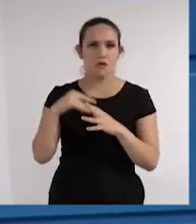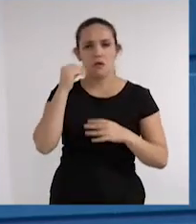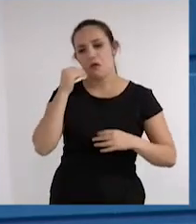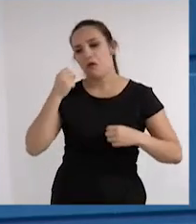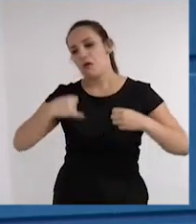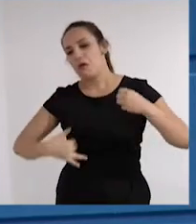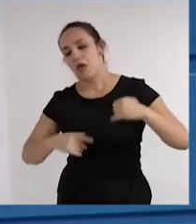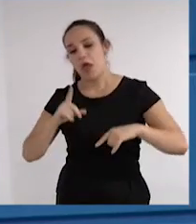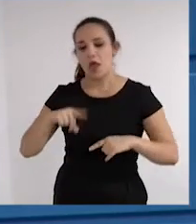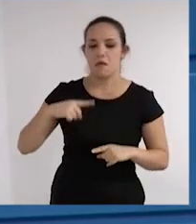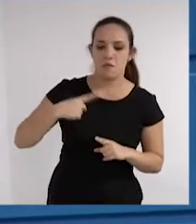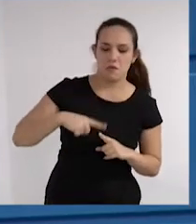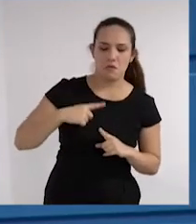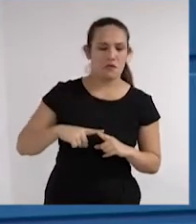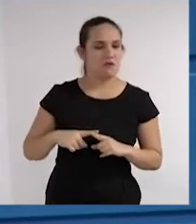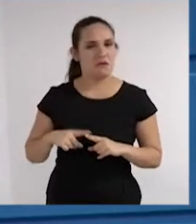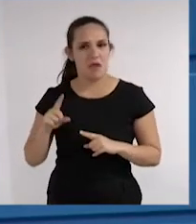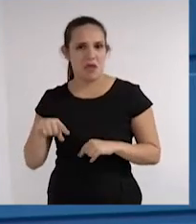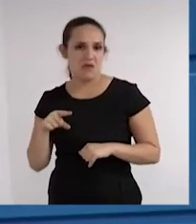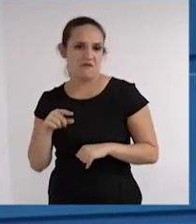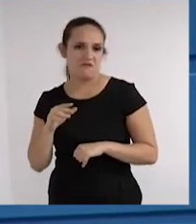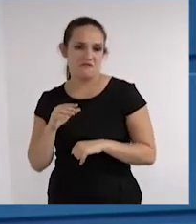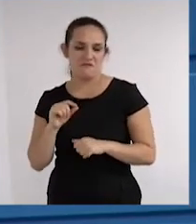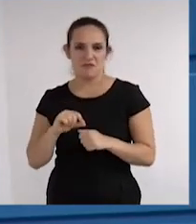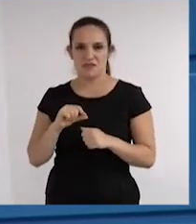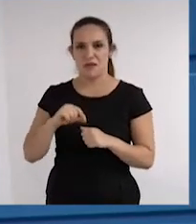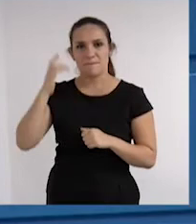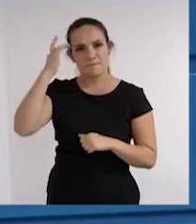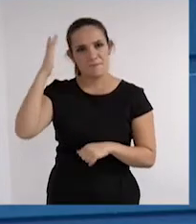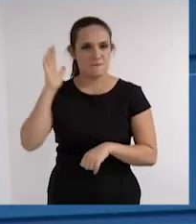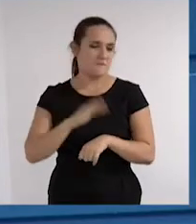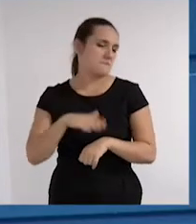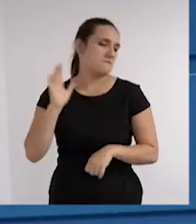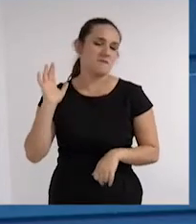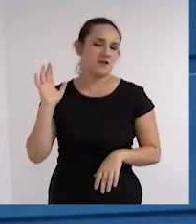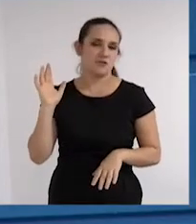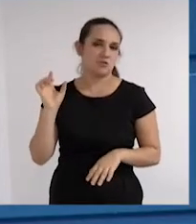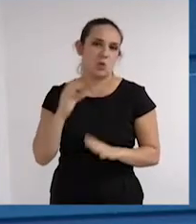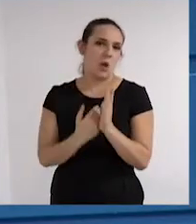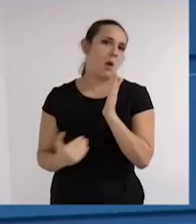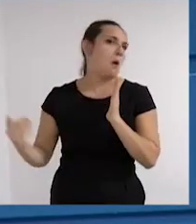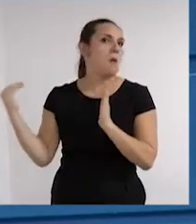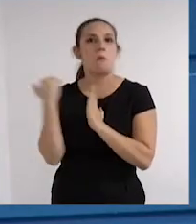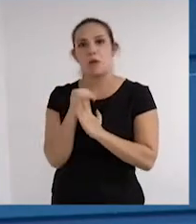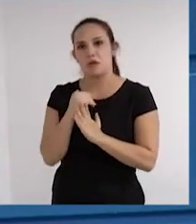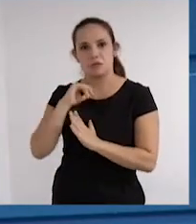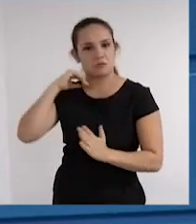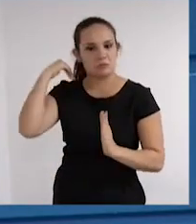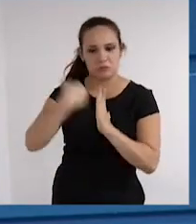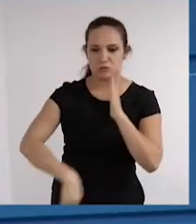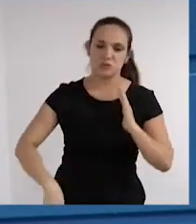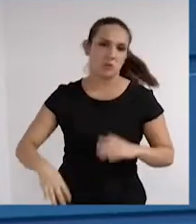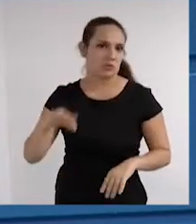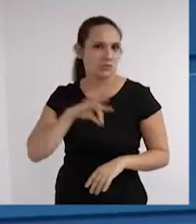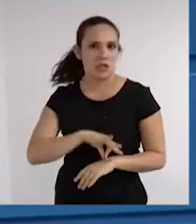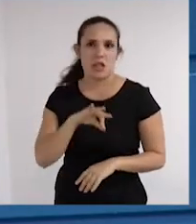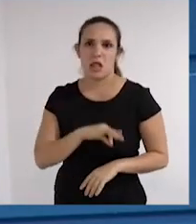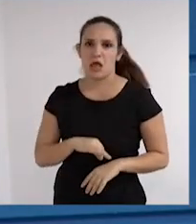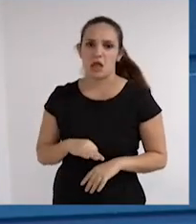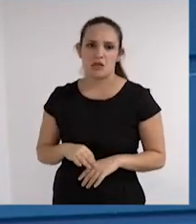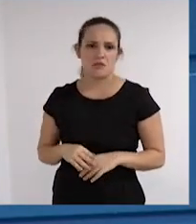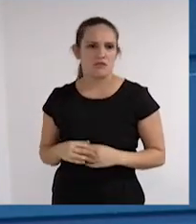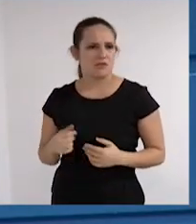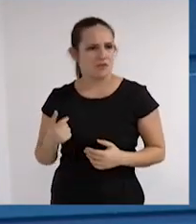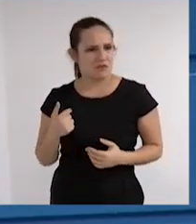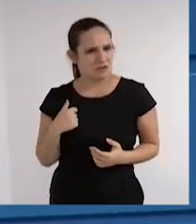fazendo aquilo que é mais fácil, quer fazer o quê? Aumentar a alíquota e jogar no colo do servidor a inoperância. E aí eu concordo com o seu Zé